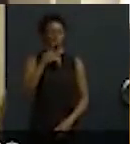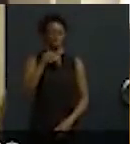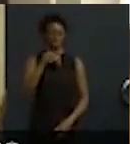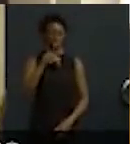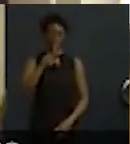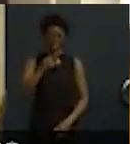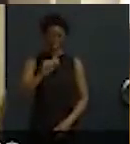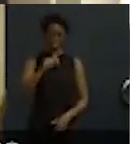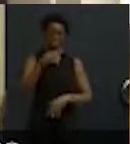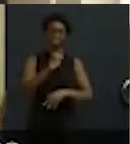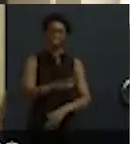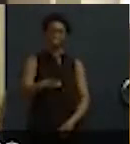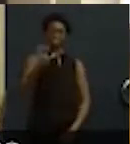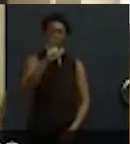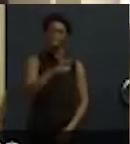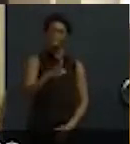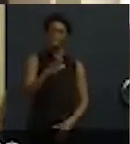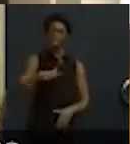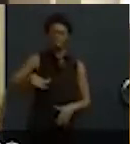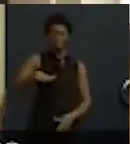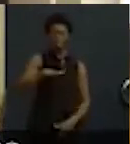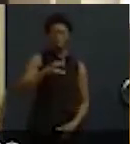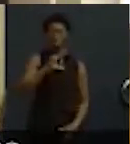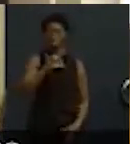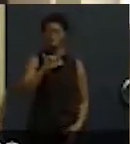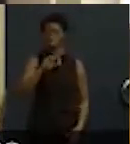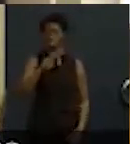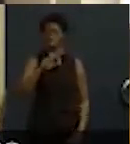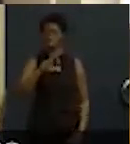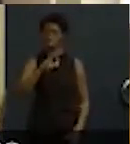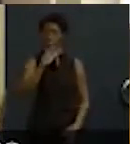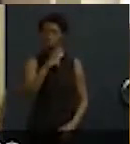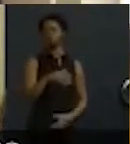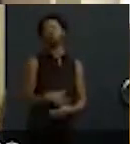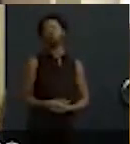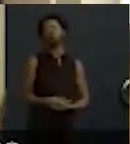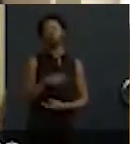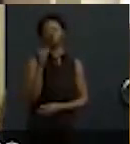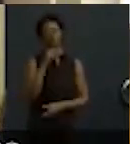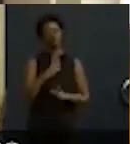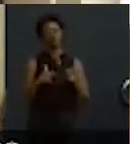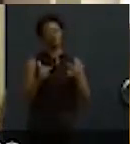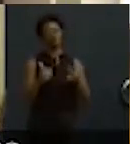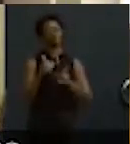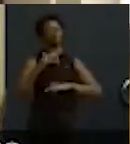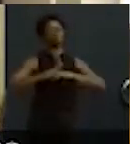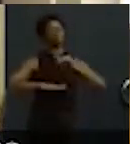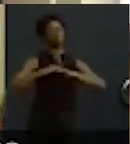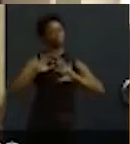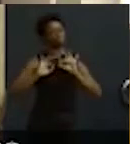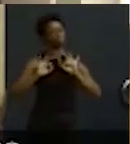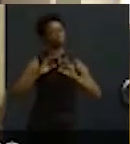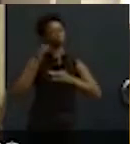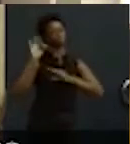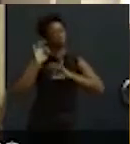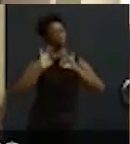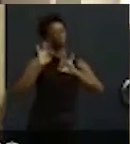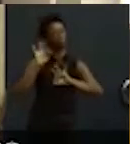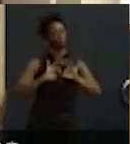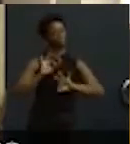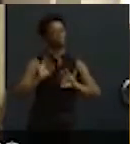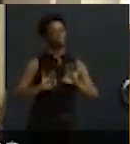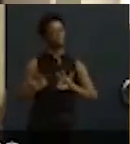e Institucionais, órgão em que atua com profissionalismo, organização e